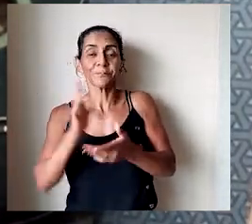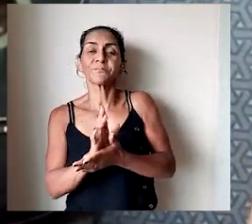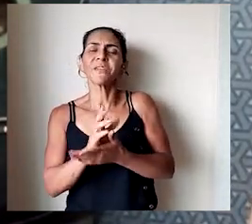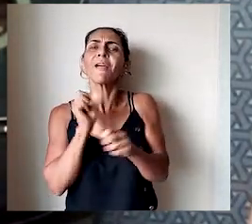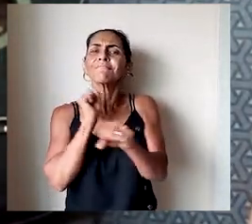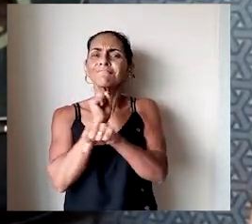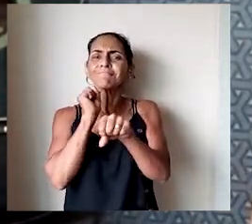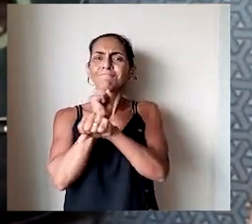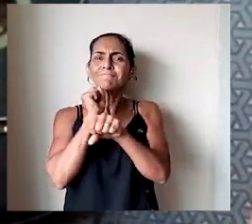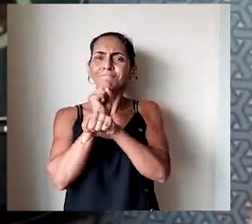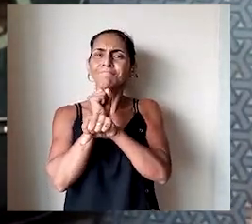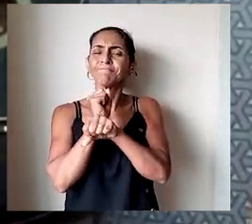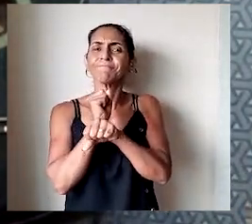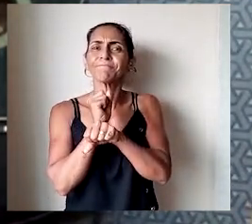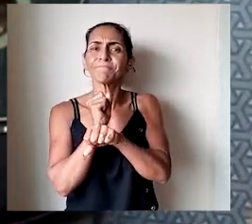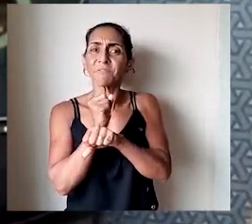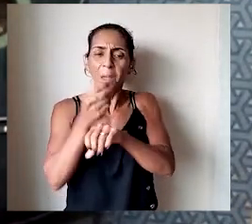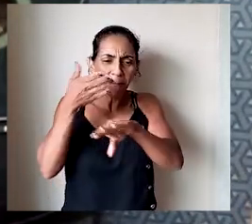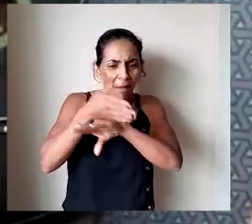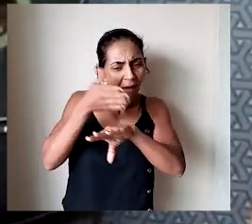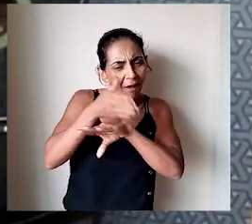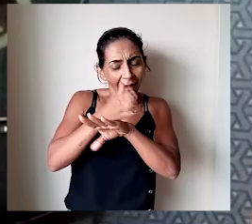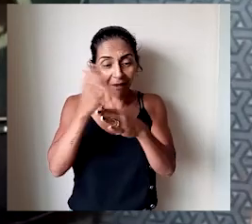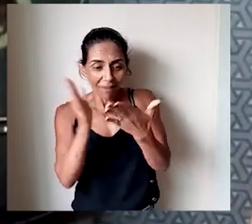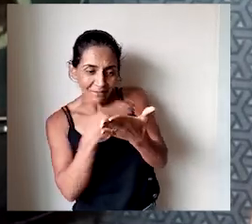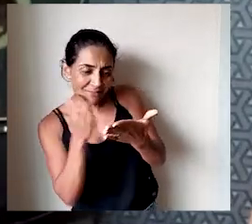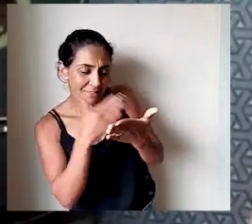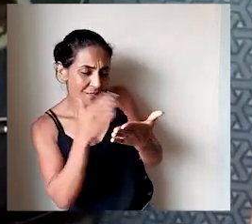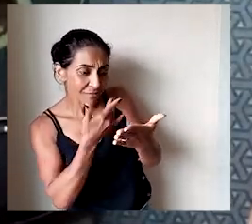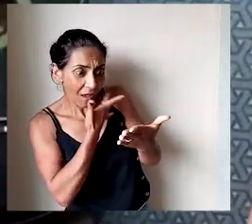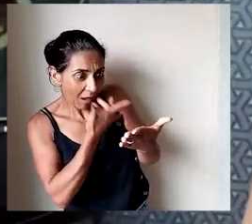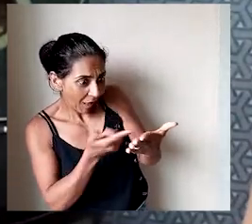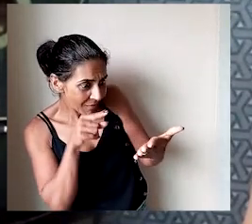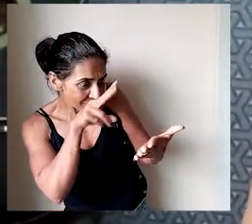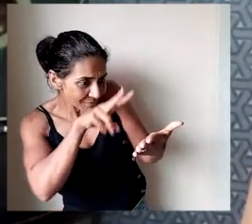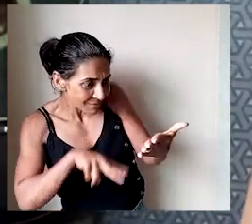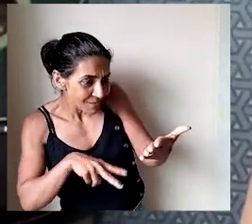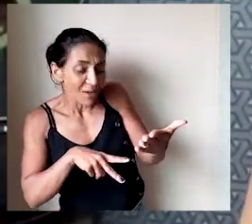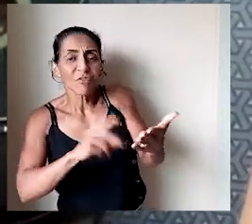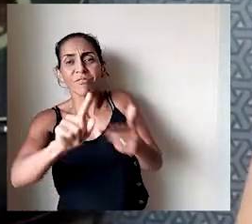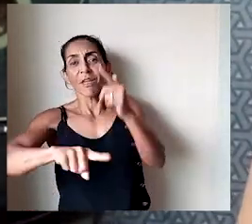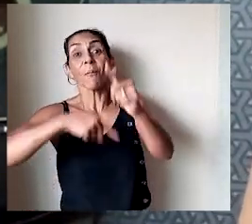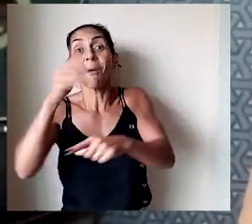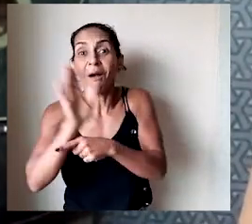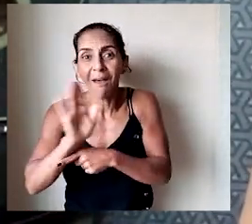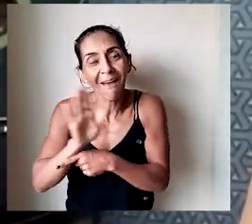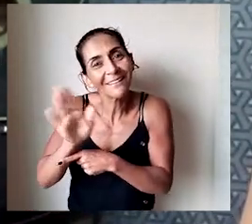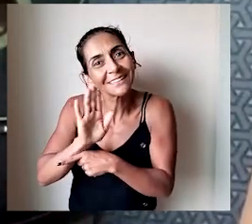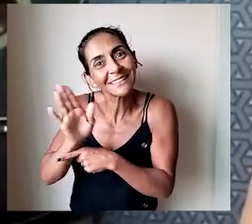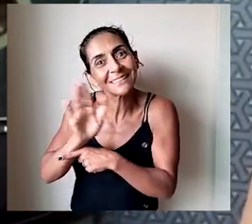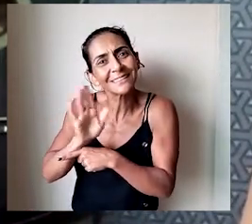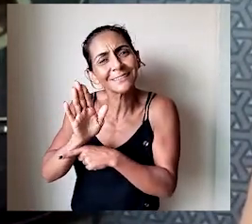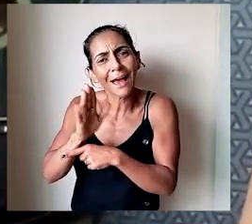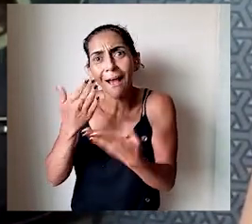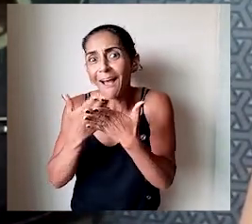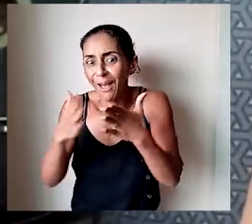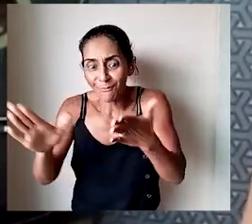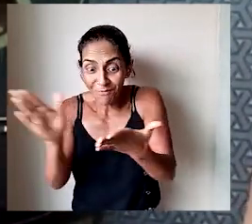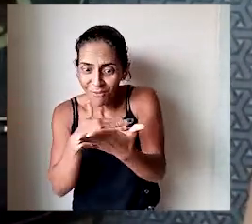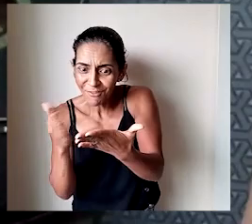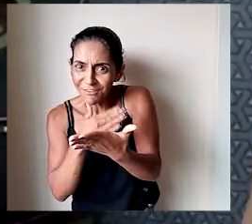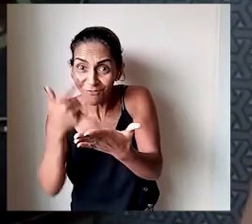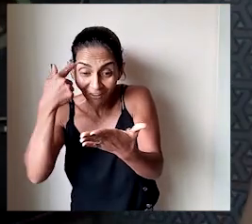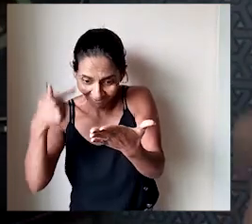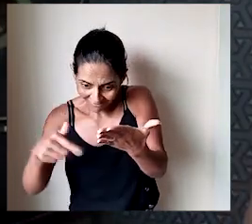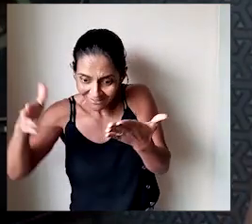eu esperei bastante para ter acesso ao livro primeiro, para depois conhecer o filme. E aí quando eu terminei de ler o livro essa